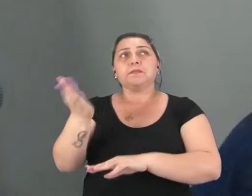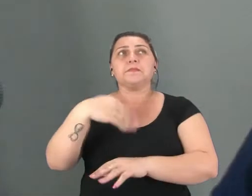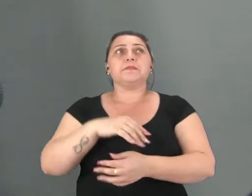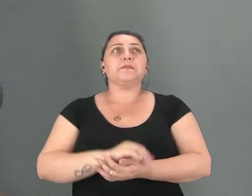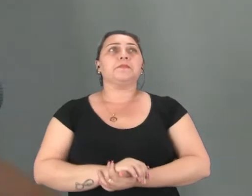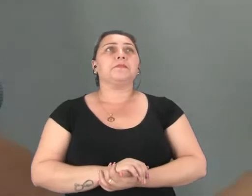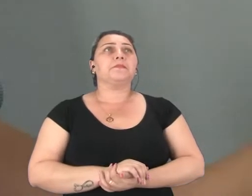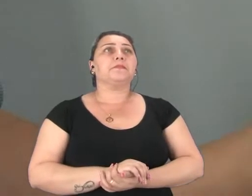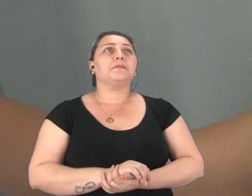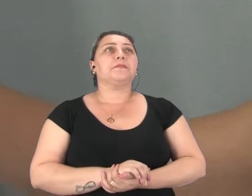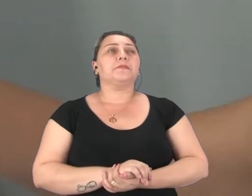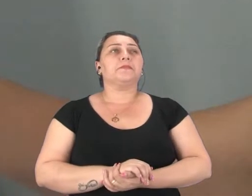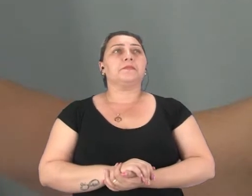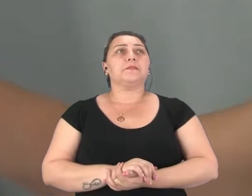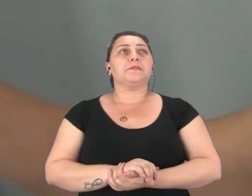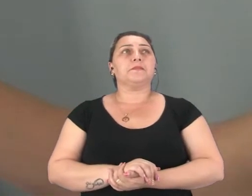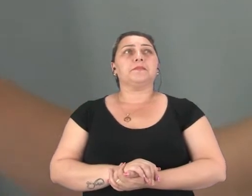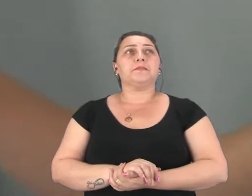lá?